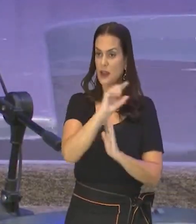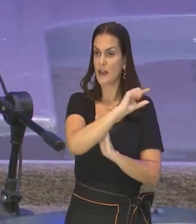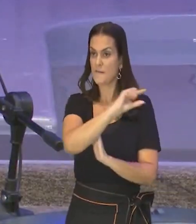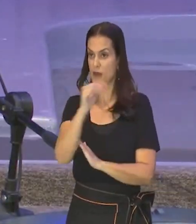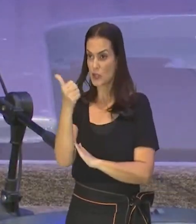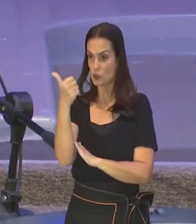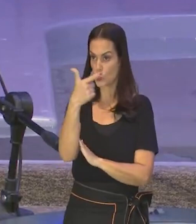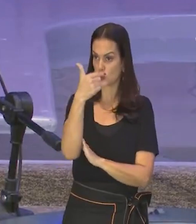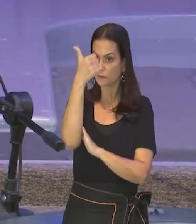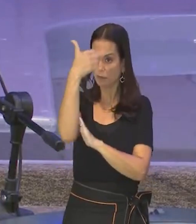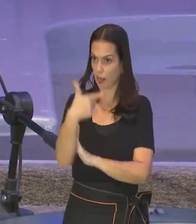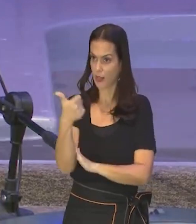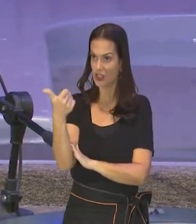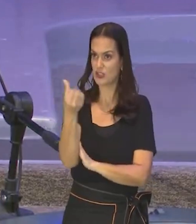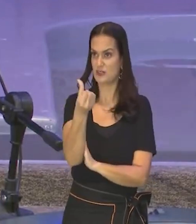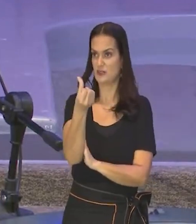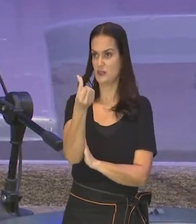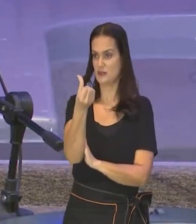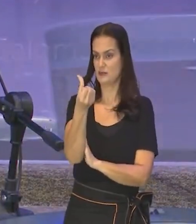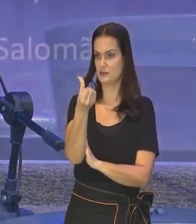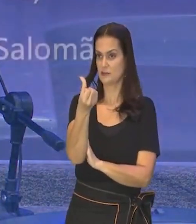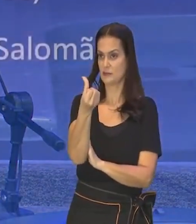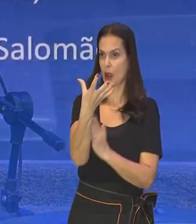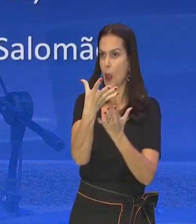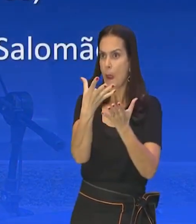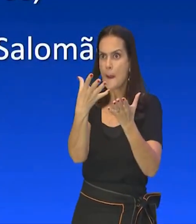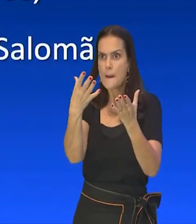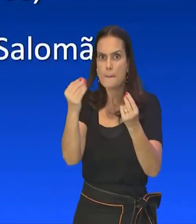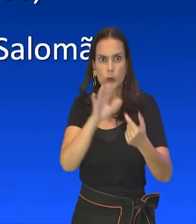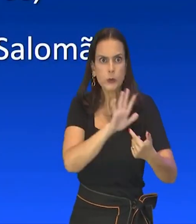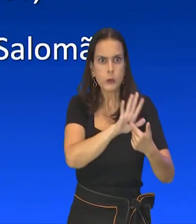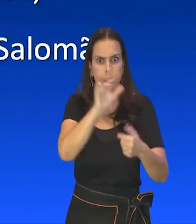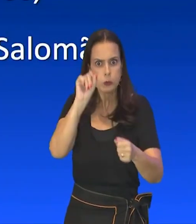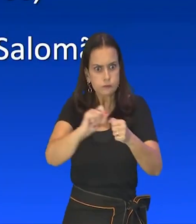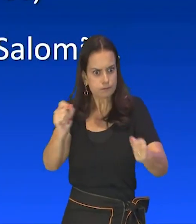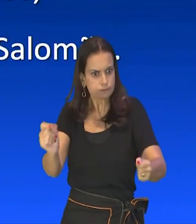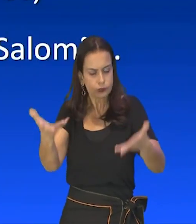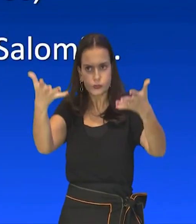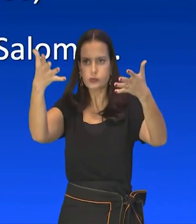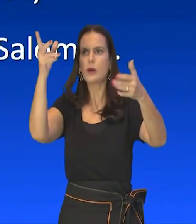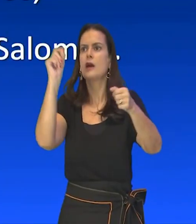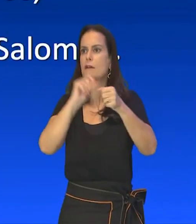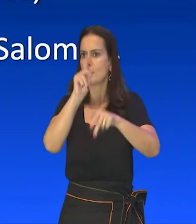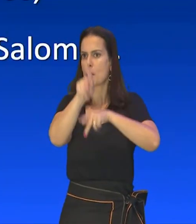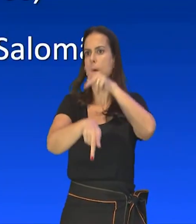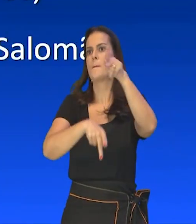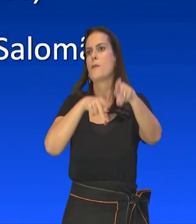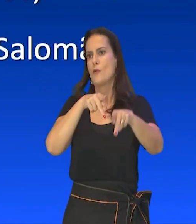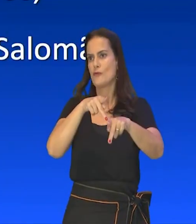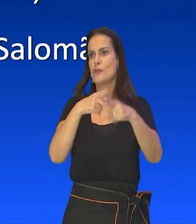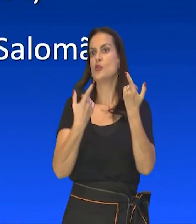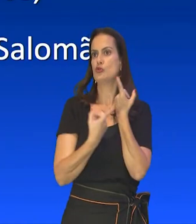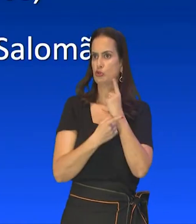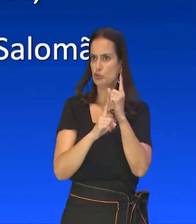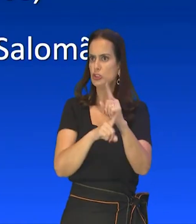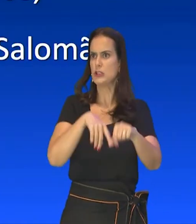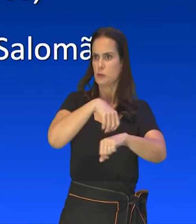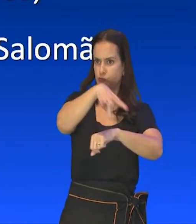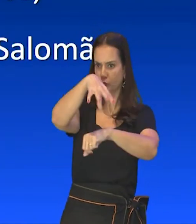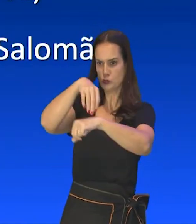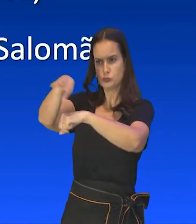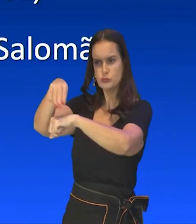de 12 a 16. Muitos sinais e prodígios eram feitos entre o povo pelas mãos dos apóstolos,